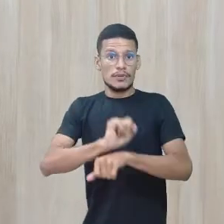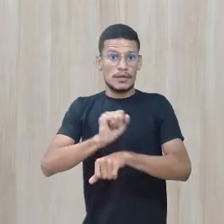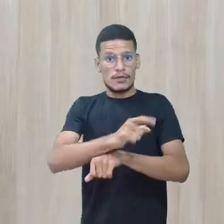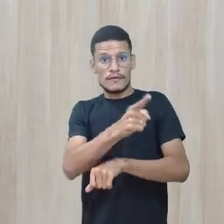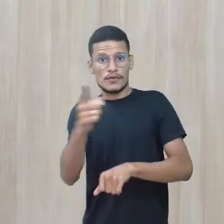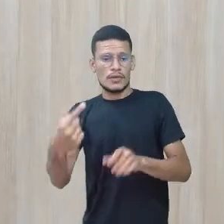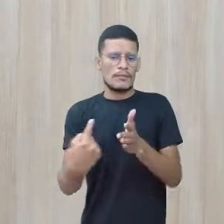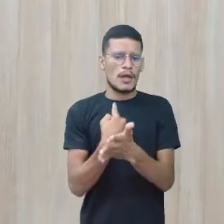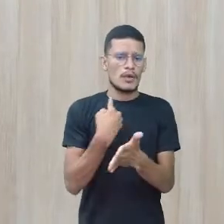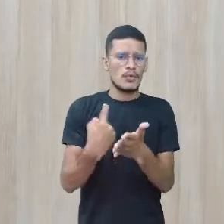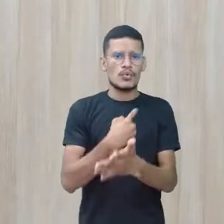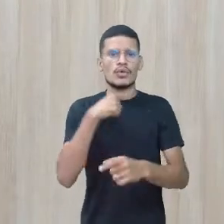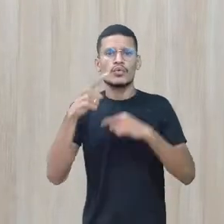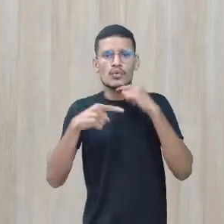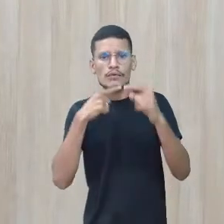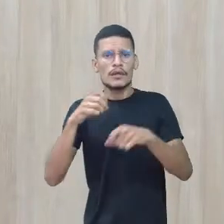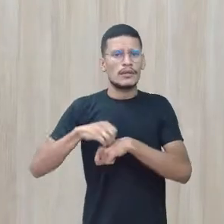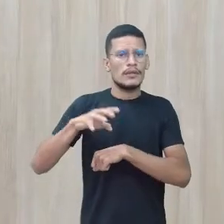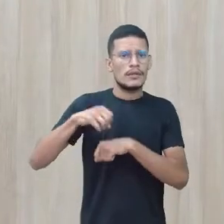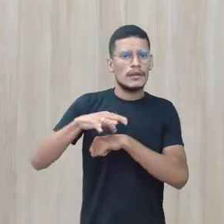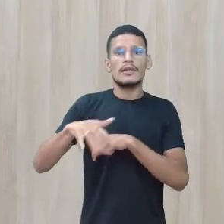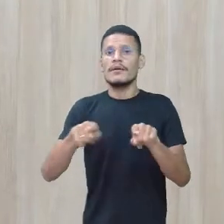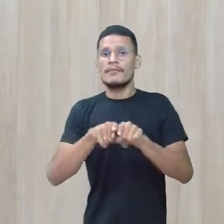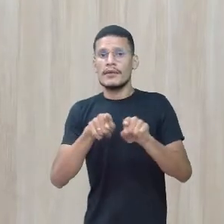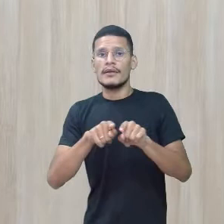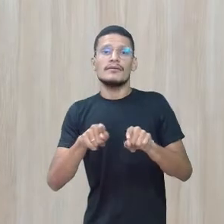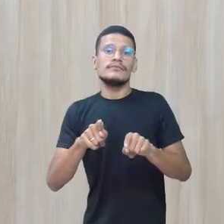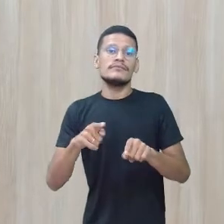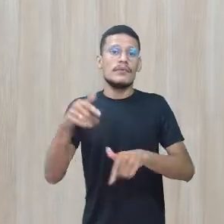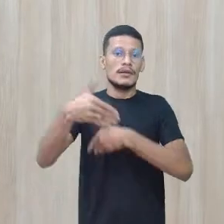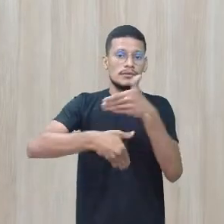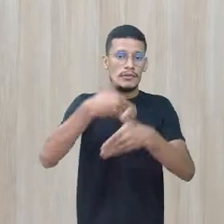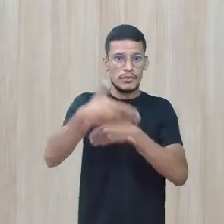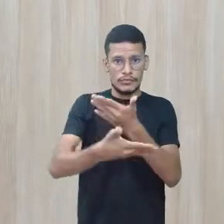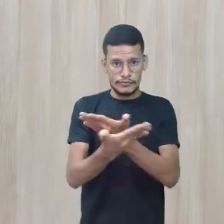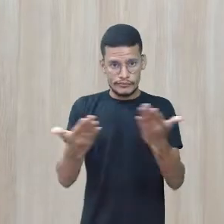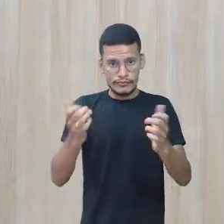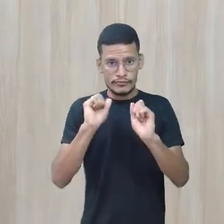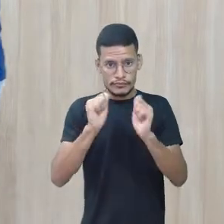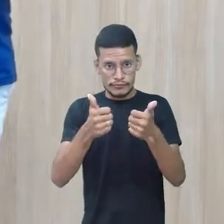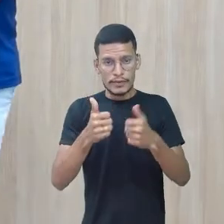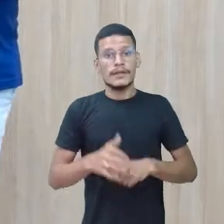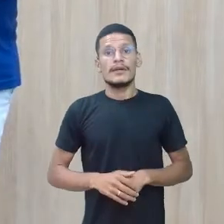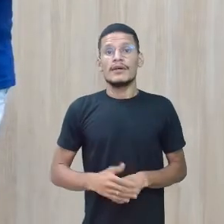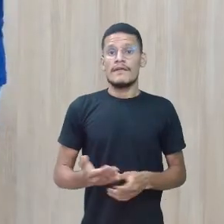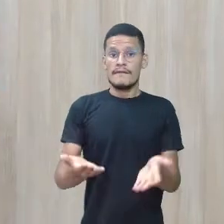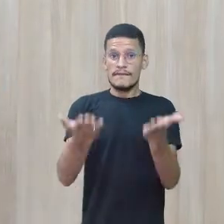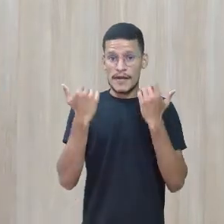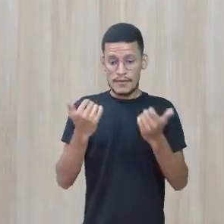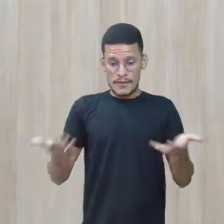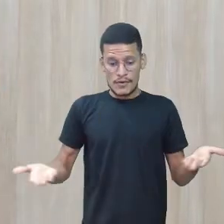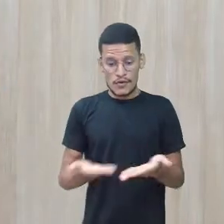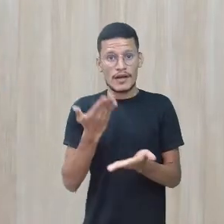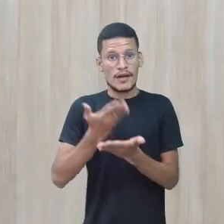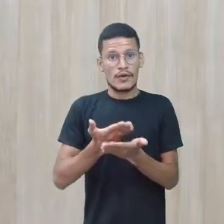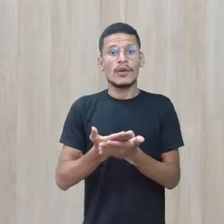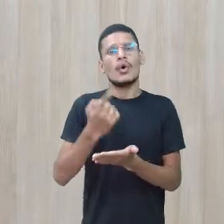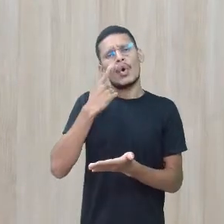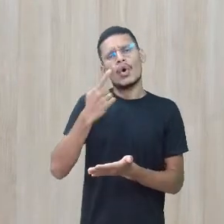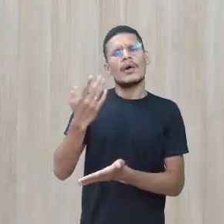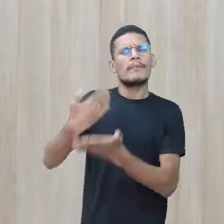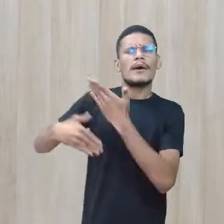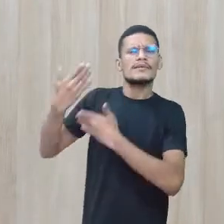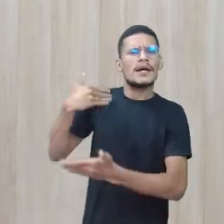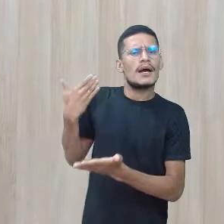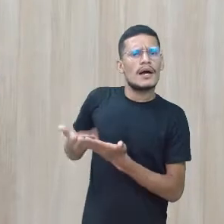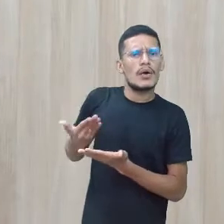com dicas aí, com colocações, com participação, beleza? Então, vamos para a nossa aula. Na aula passada, a gente